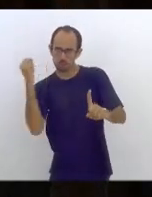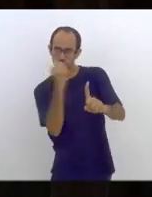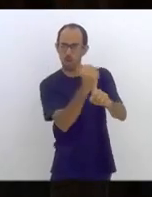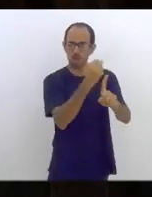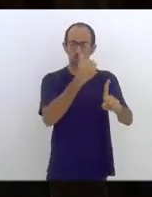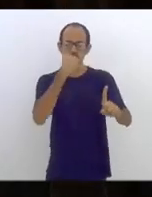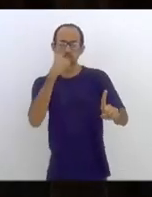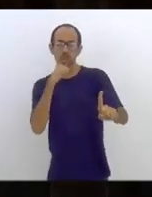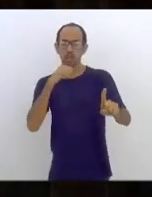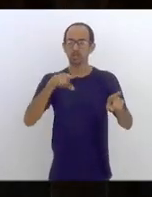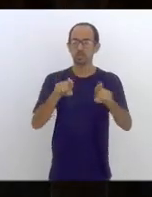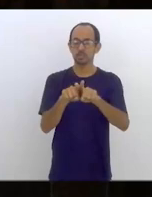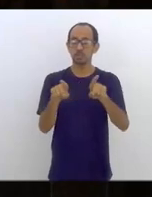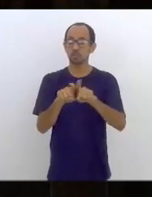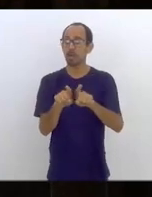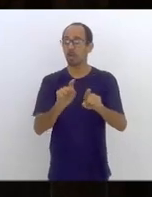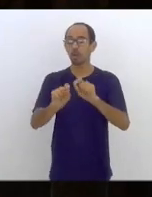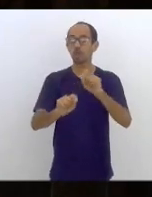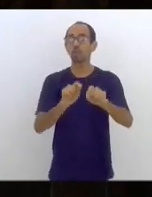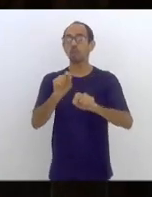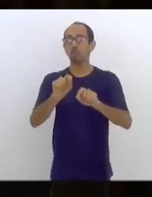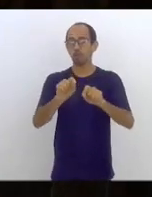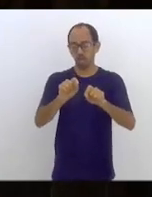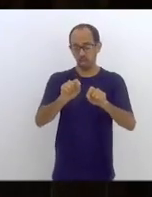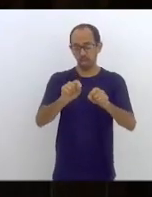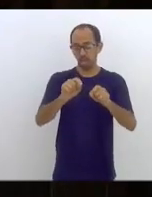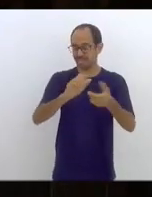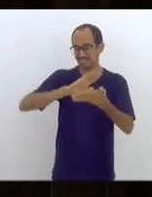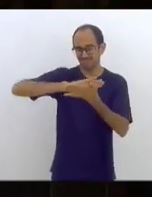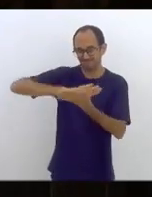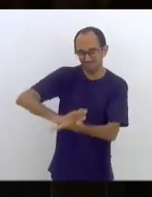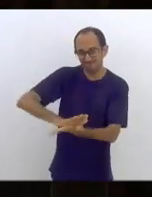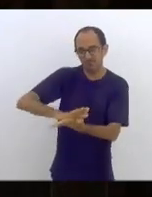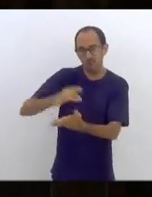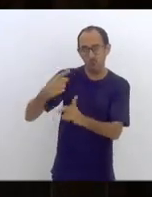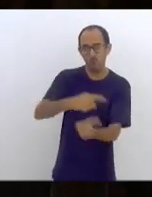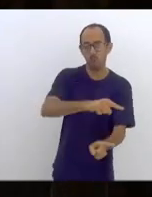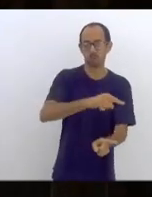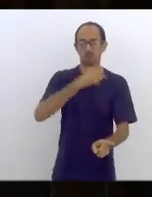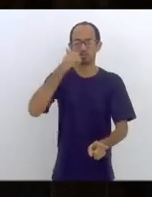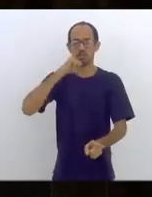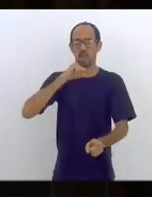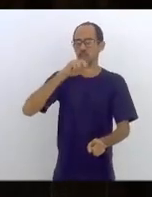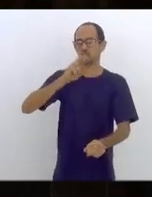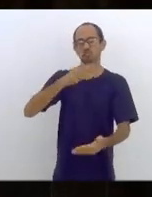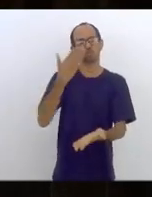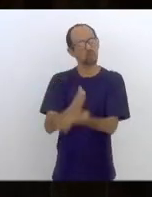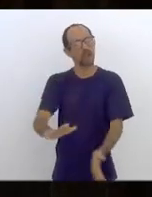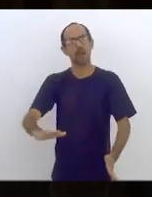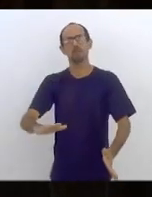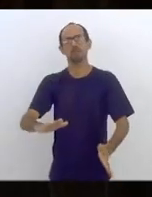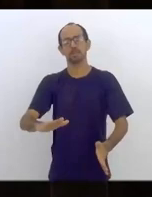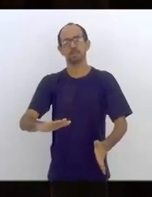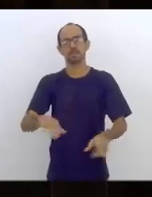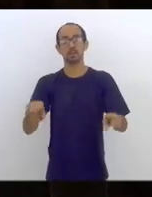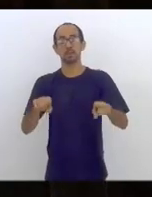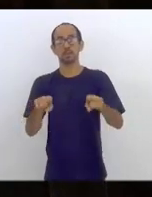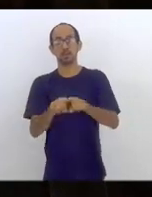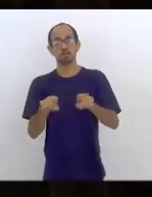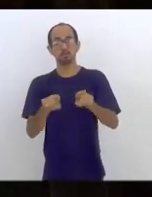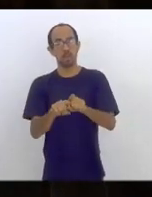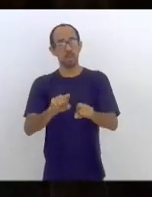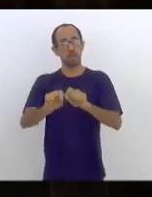que essa discriminação das mulheres não exista mais. E de